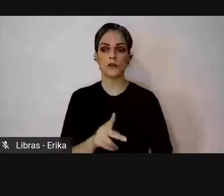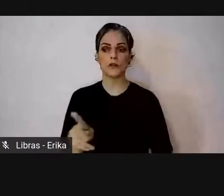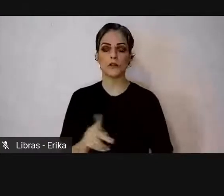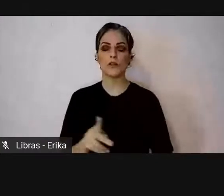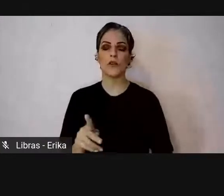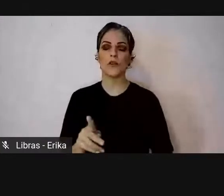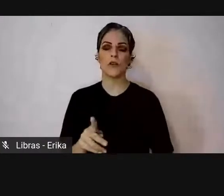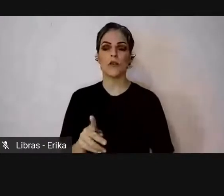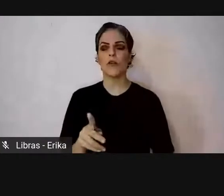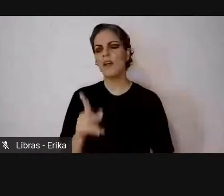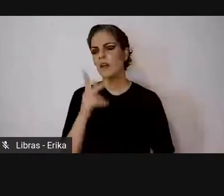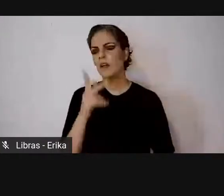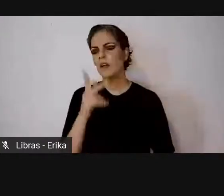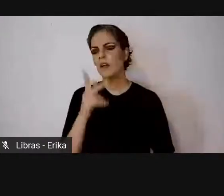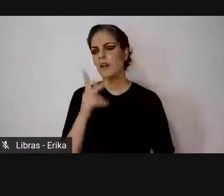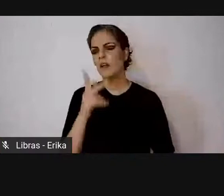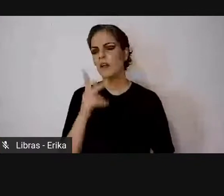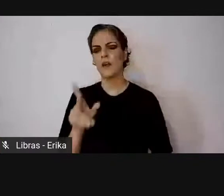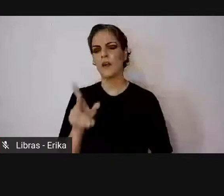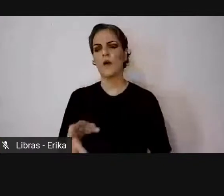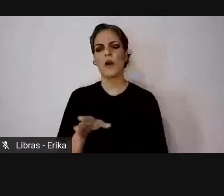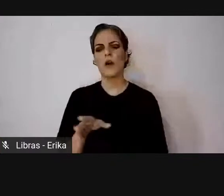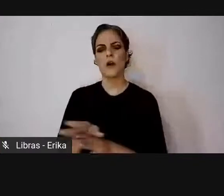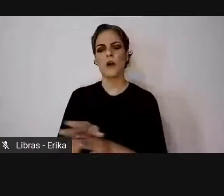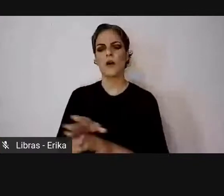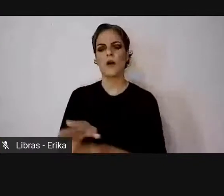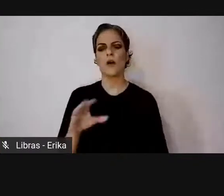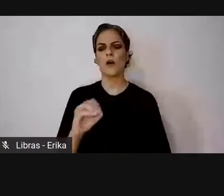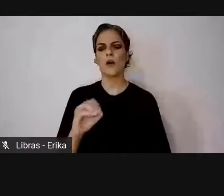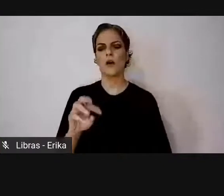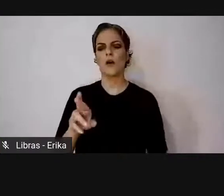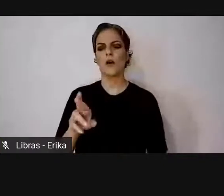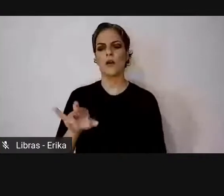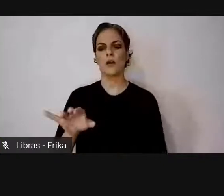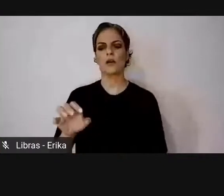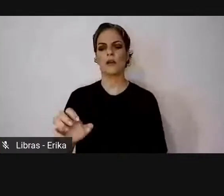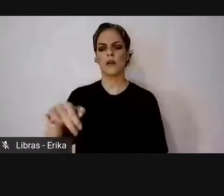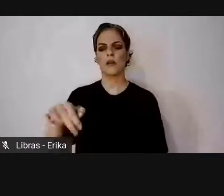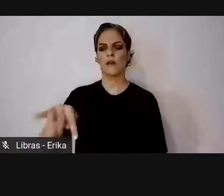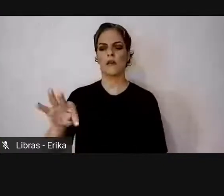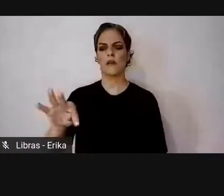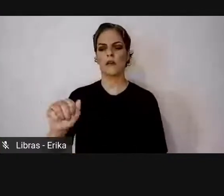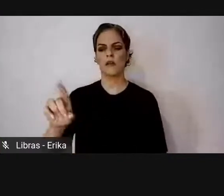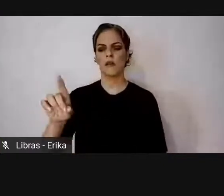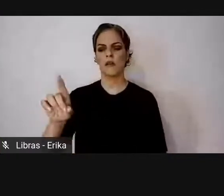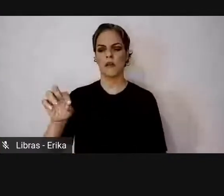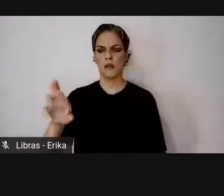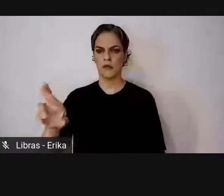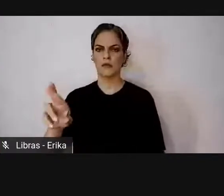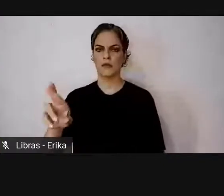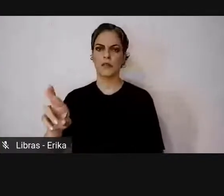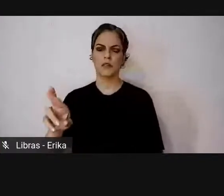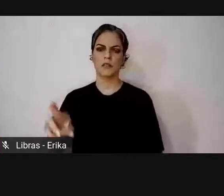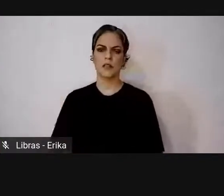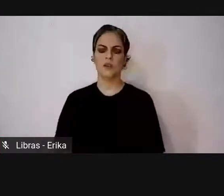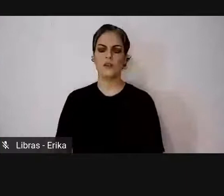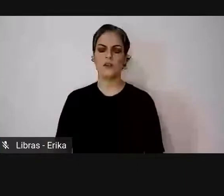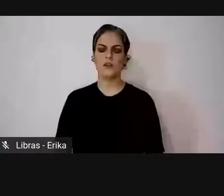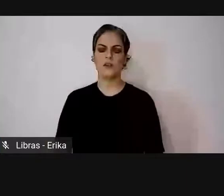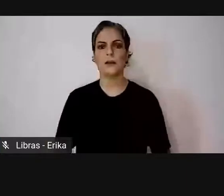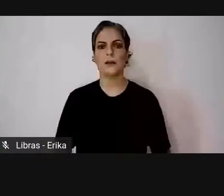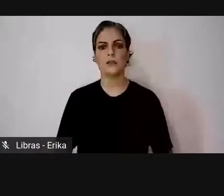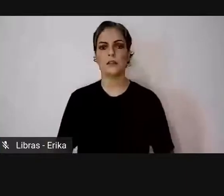na parte desse treinamento, a fim de que outras pessoas pudessem assumir o sistema na minha